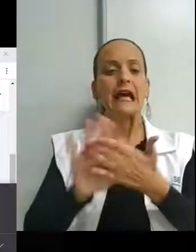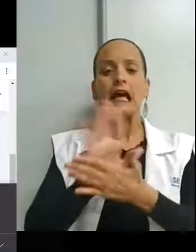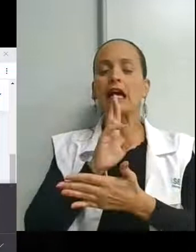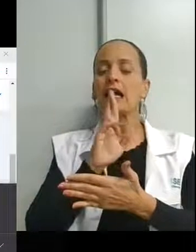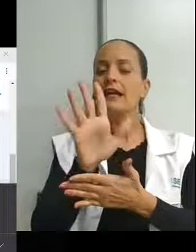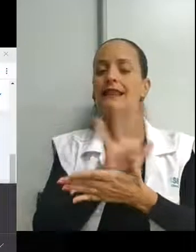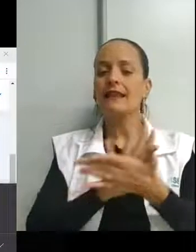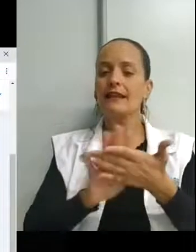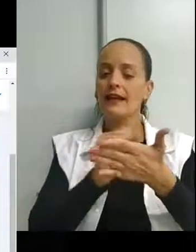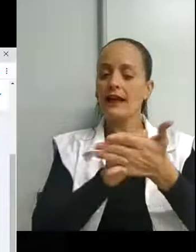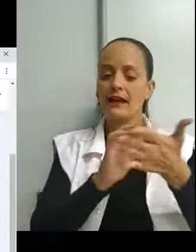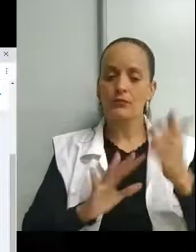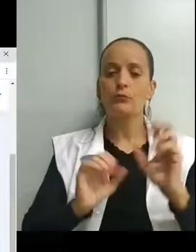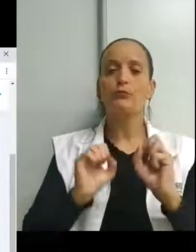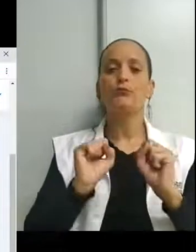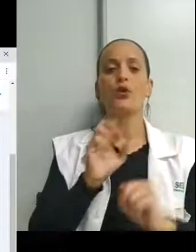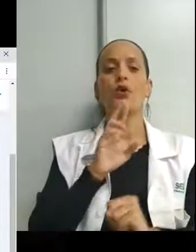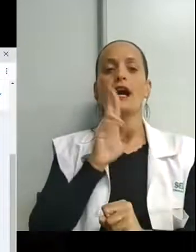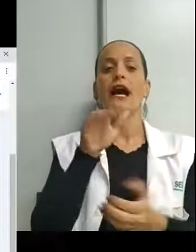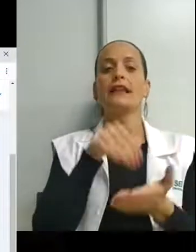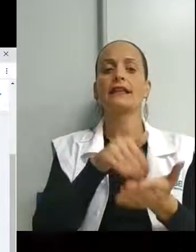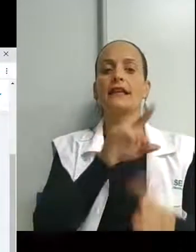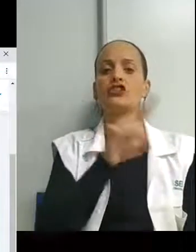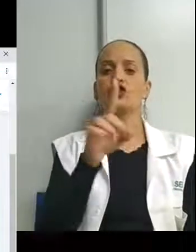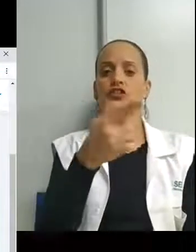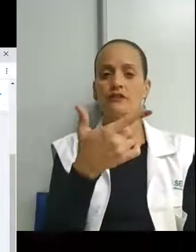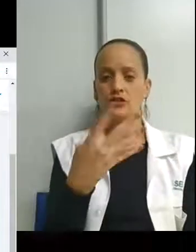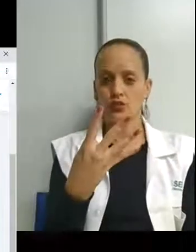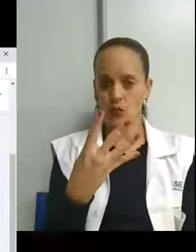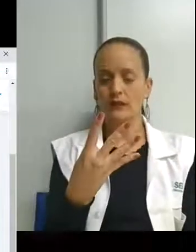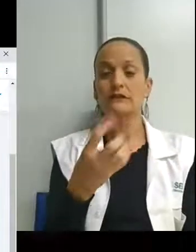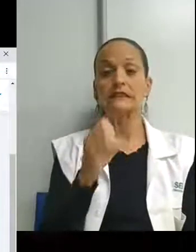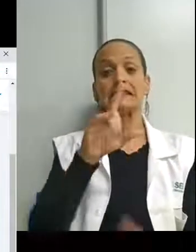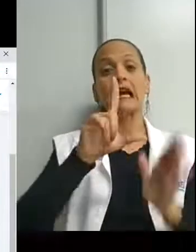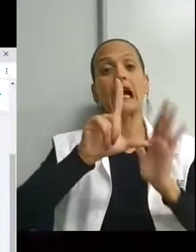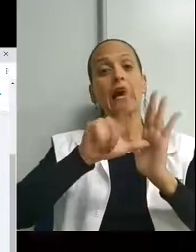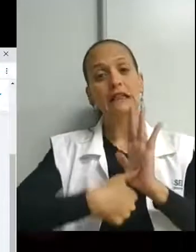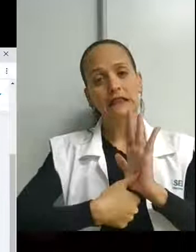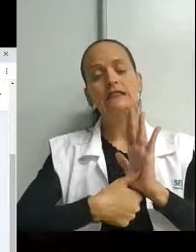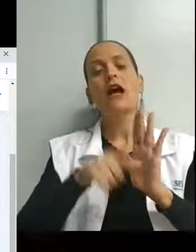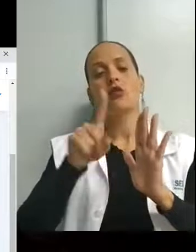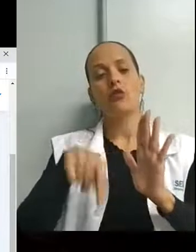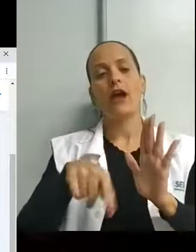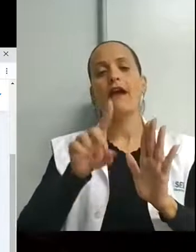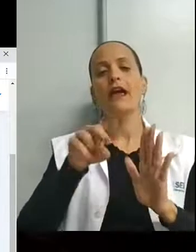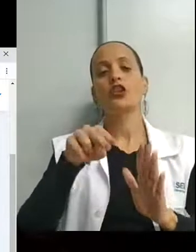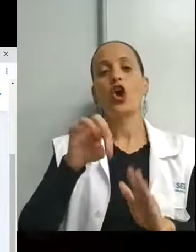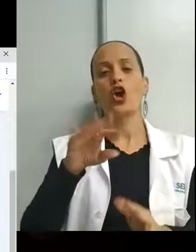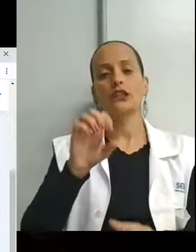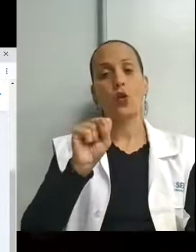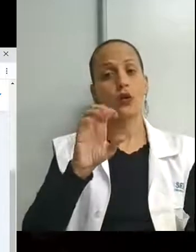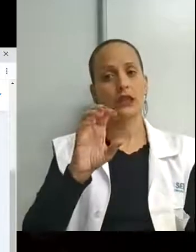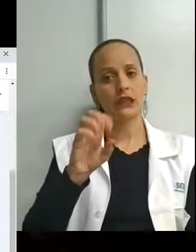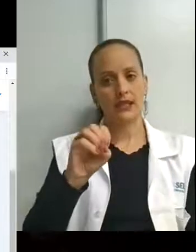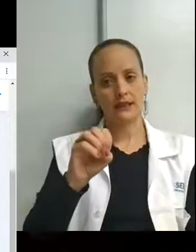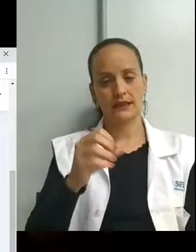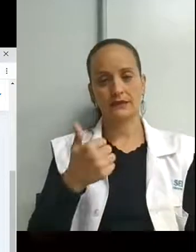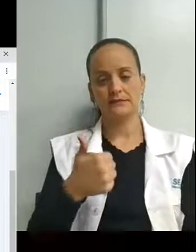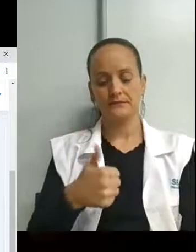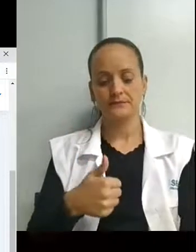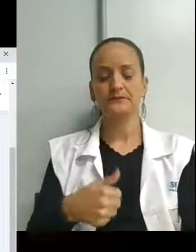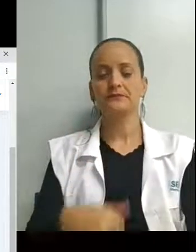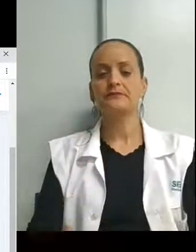combinado, aí começa a valer 80 pontos, justamente para poder vocês conseguirem fazer aí e a gente